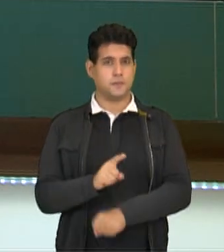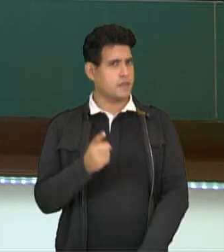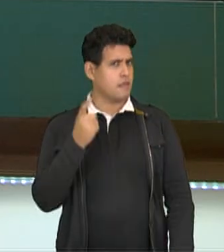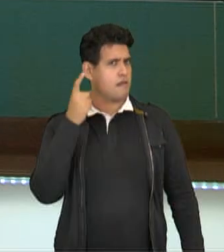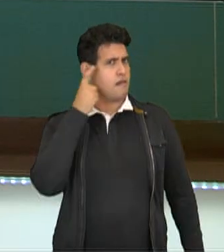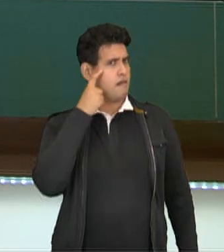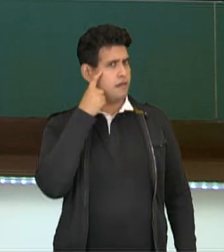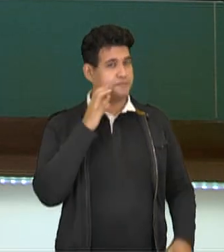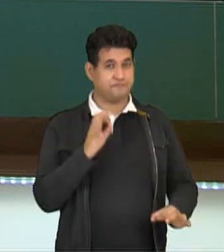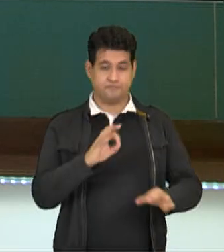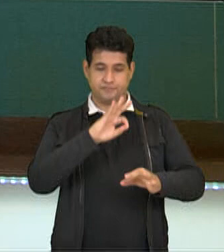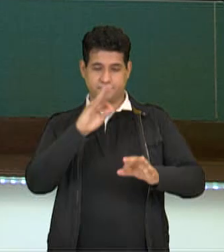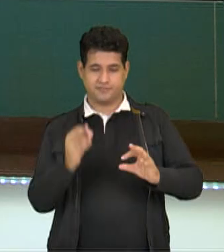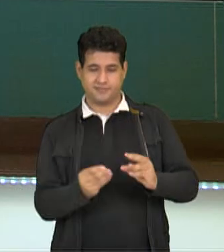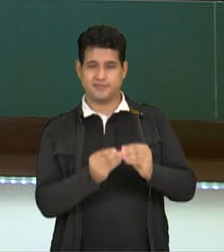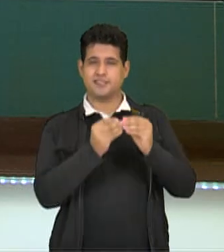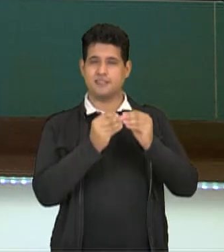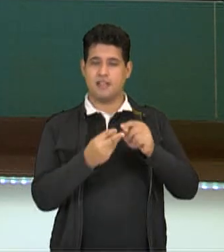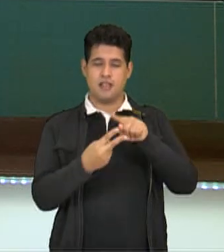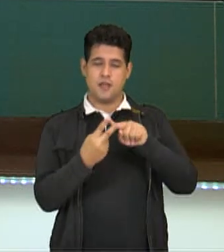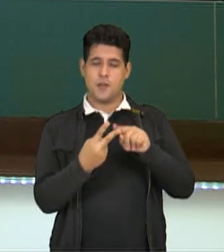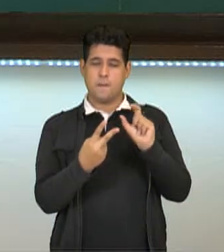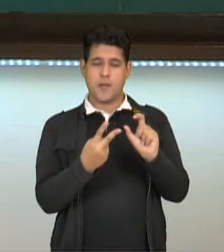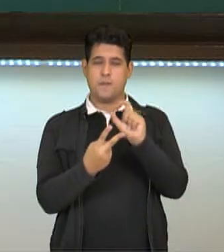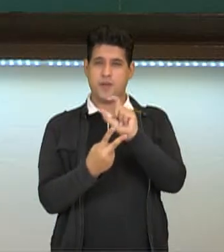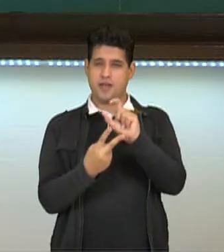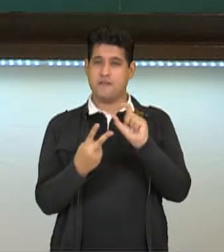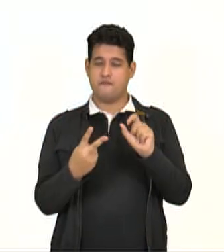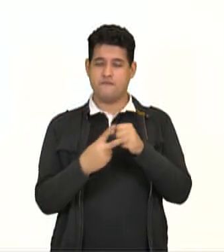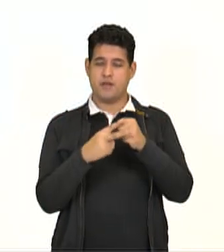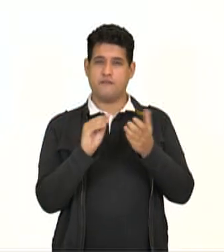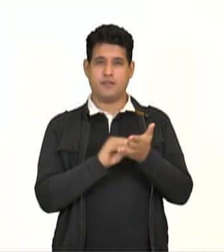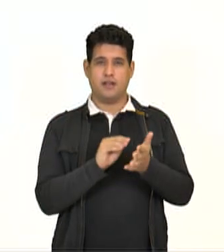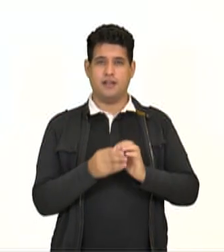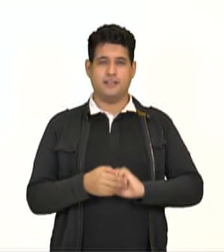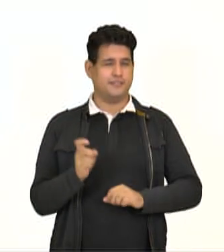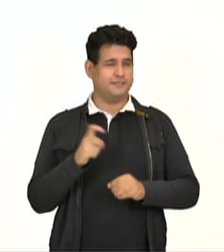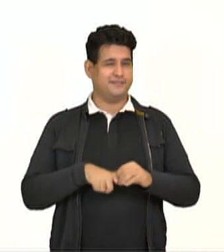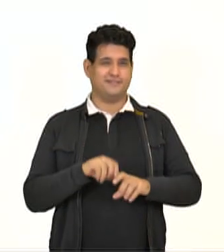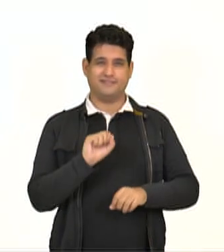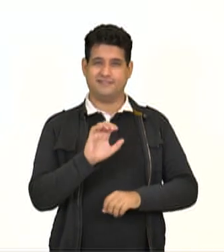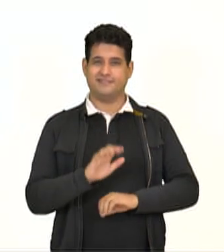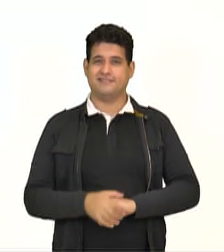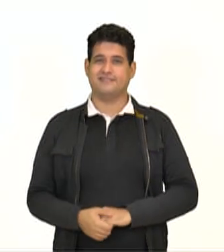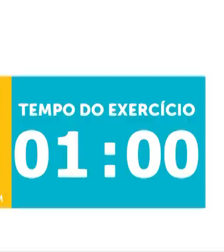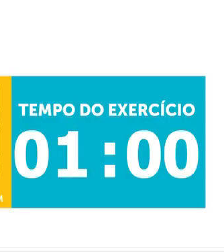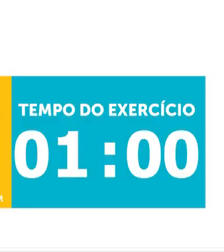pensa direitinho e complete com essas duas palavras, verbos que estão faltando. Já volto.